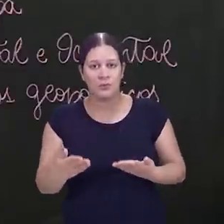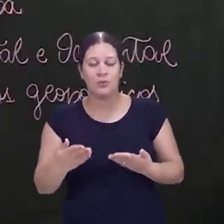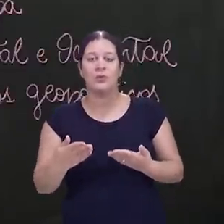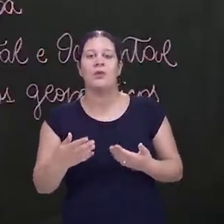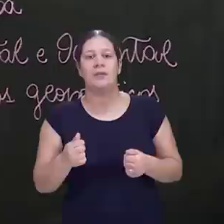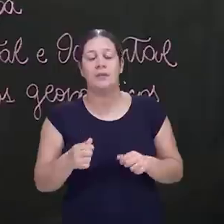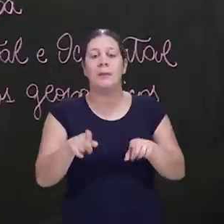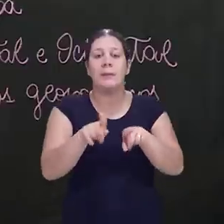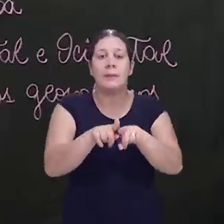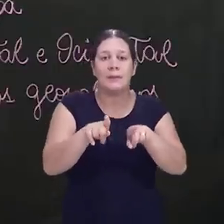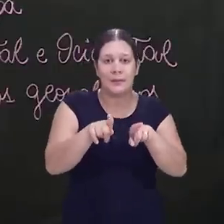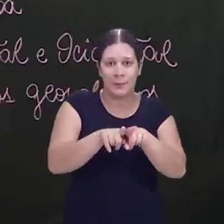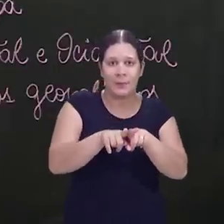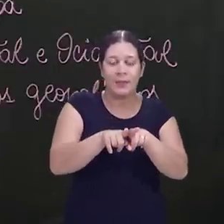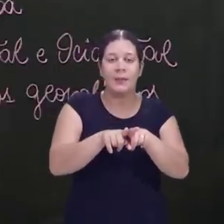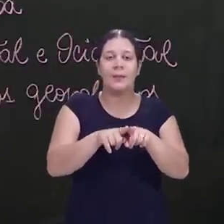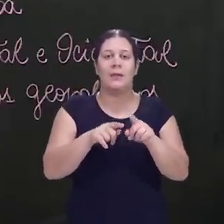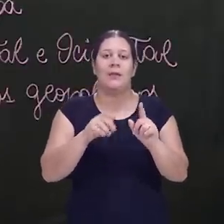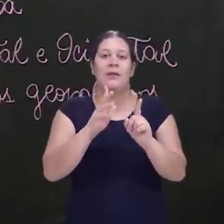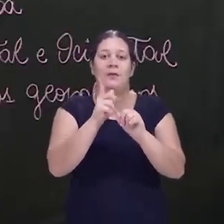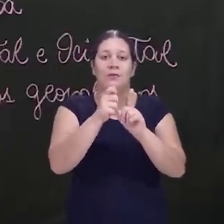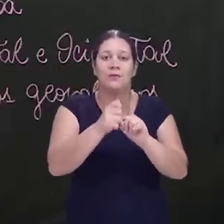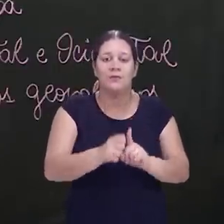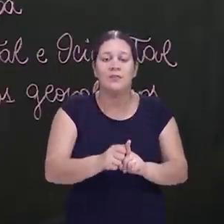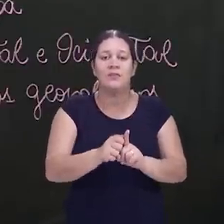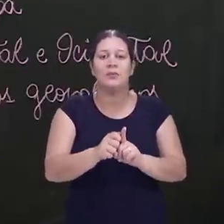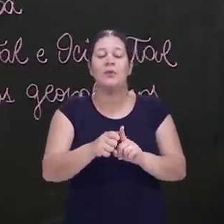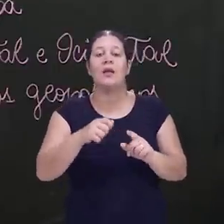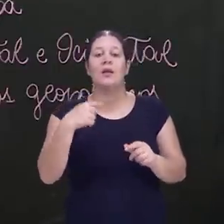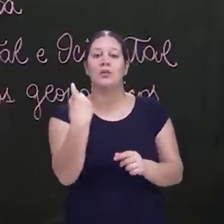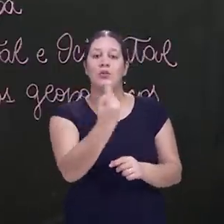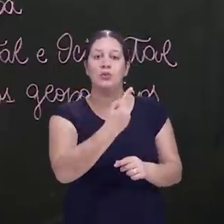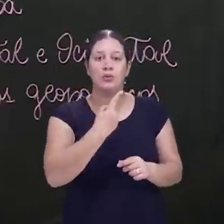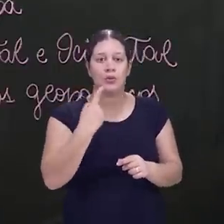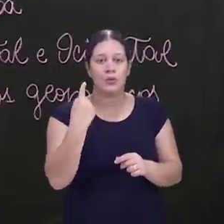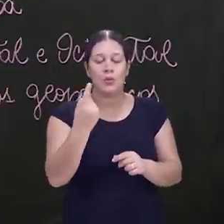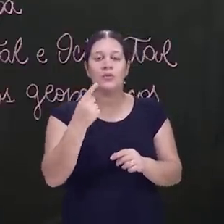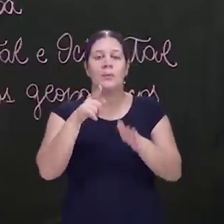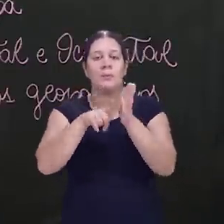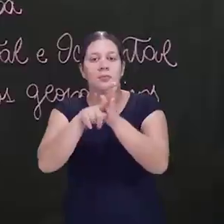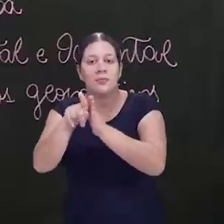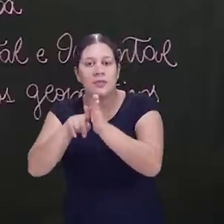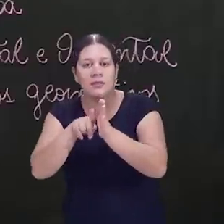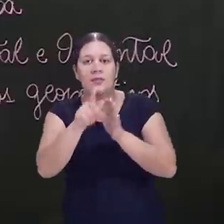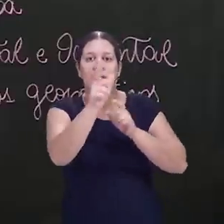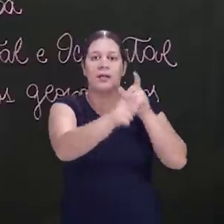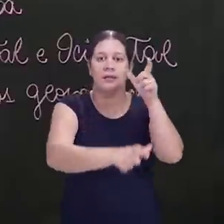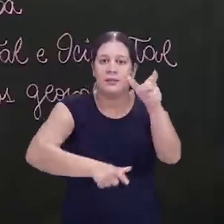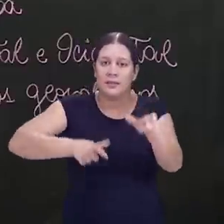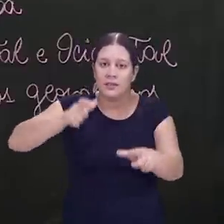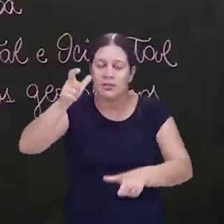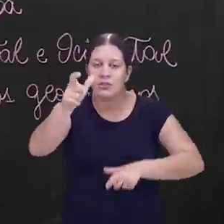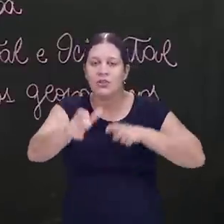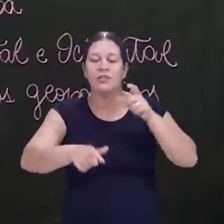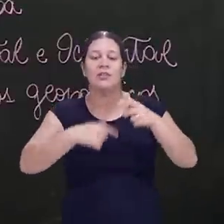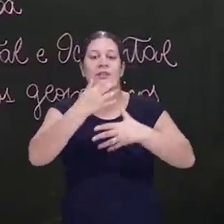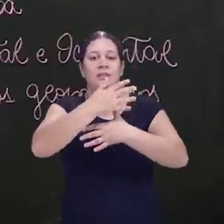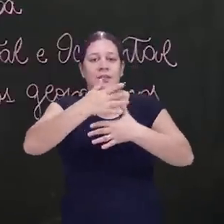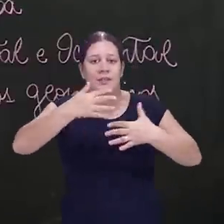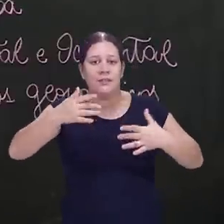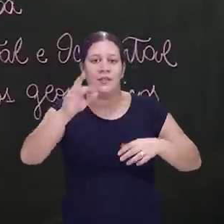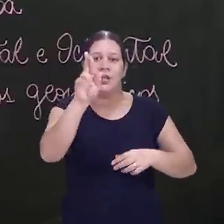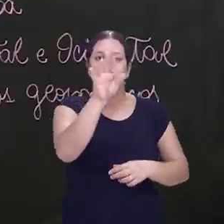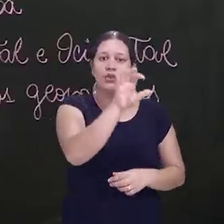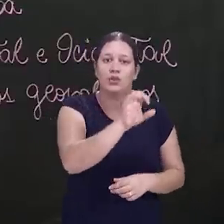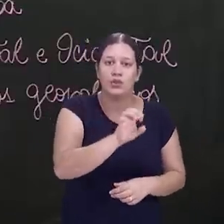critério físico-geográfico. Quando a gente trata disso, nós vamos pesquisar mais características das cidades, das regiões de